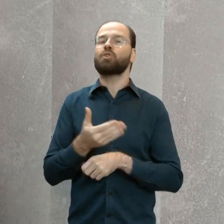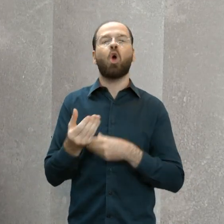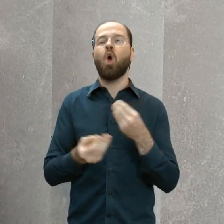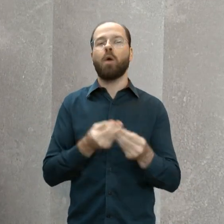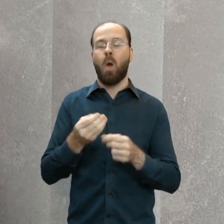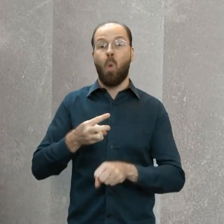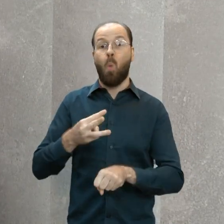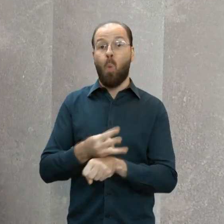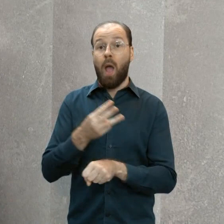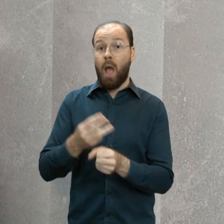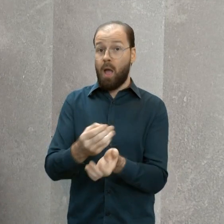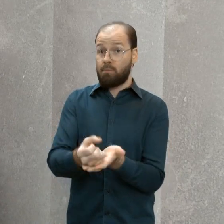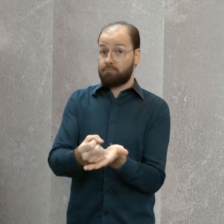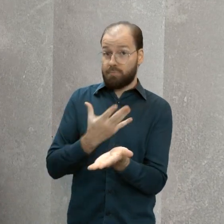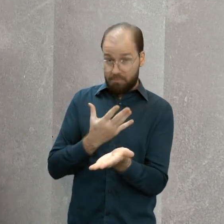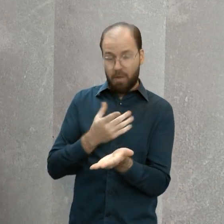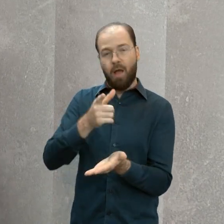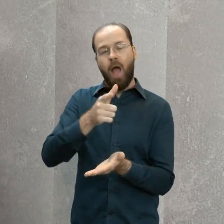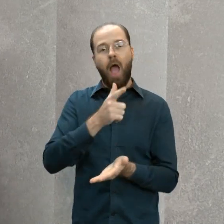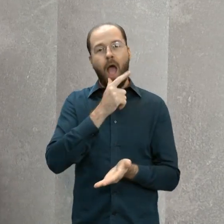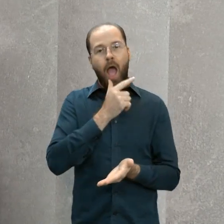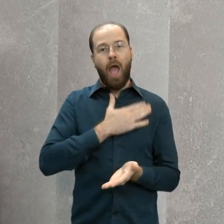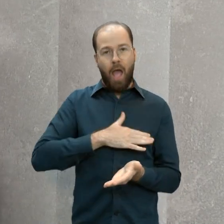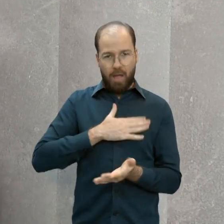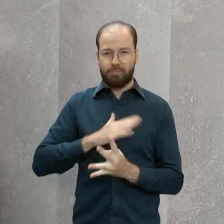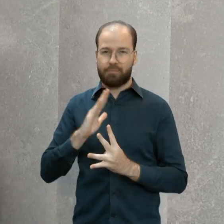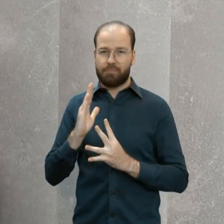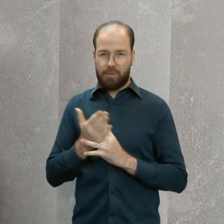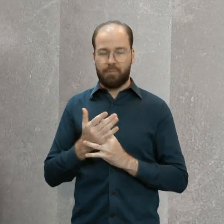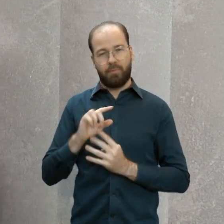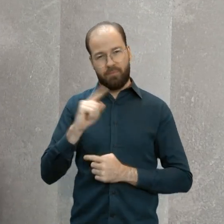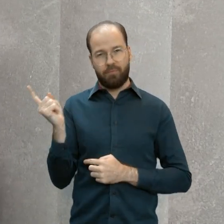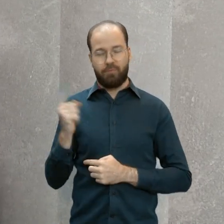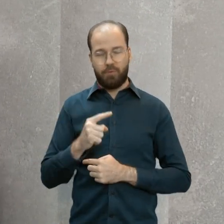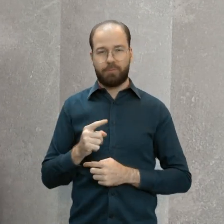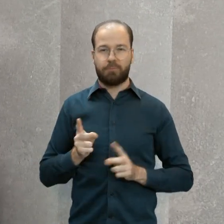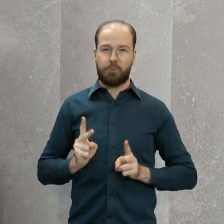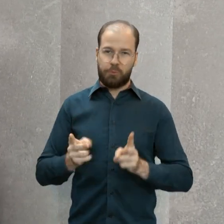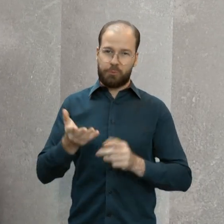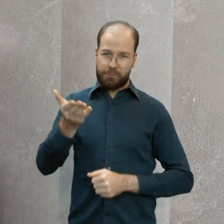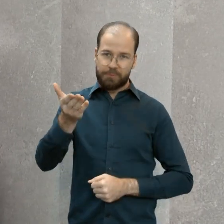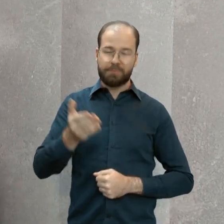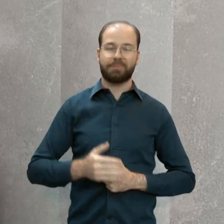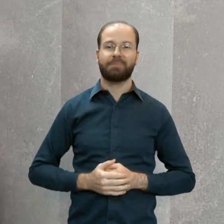nosso WhatsApp, beber uma água também, mas é rapidinho, a gente volta, não saia daí.